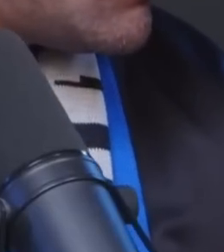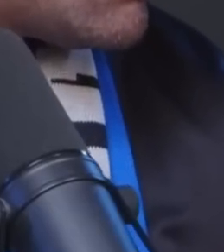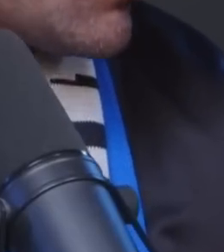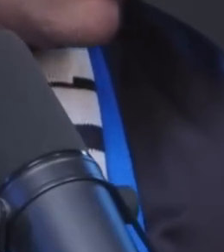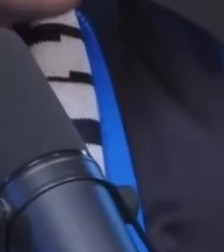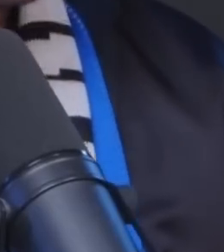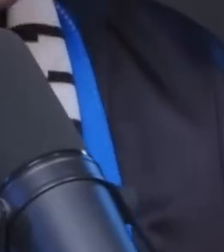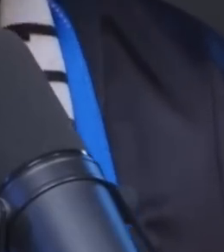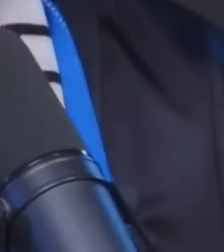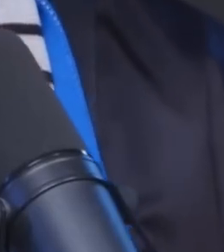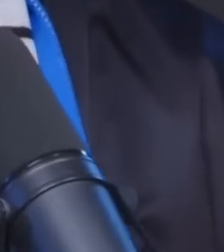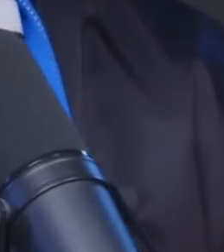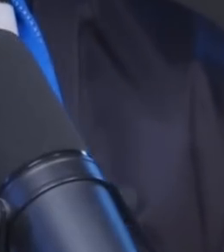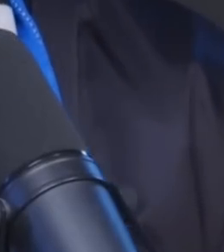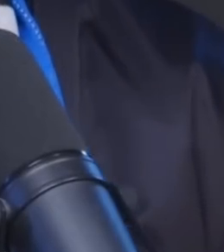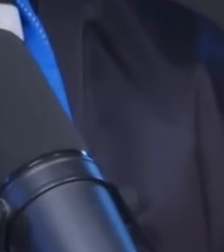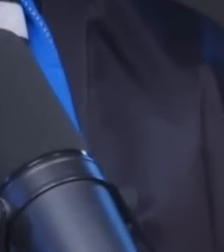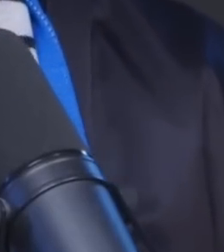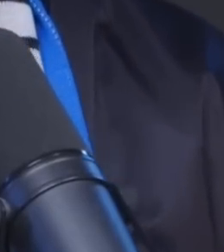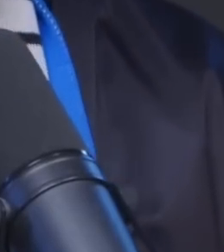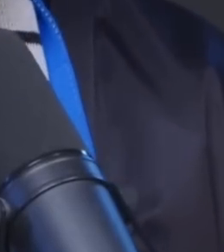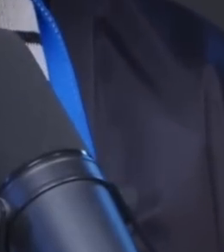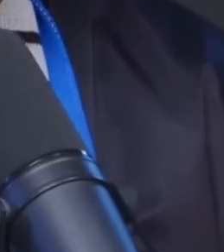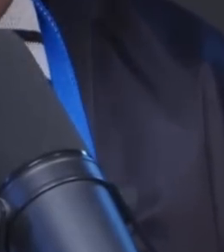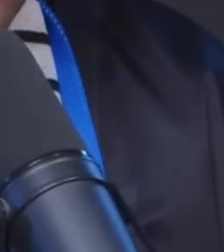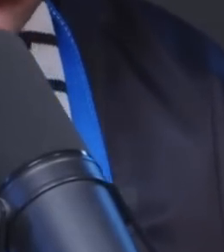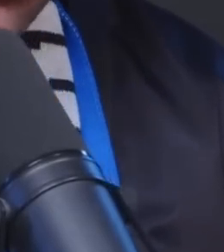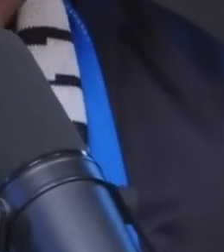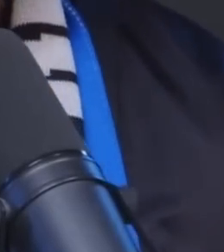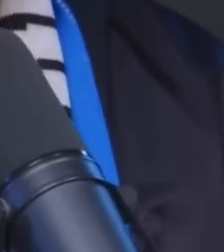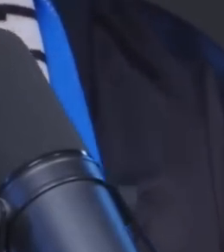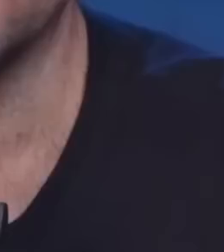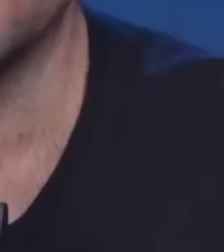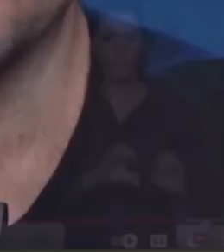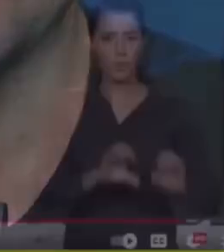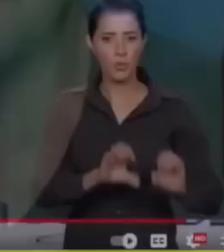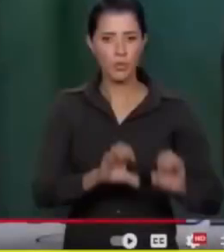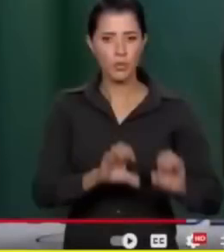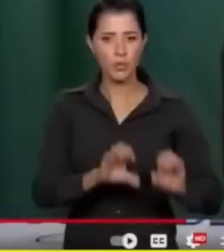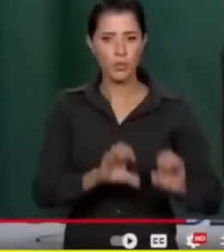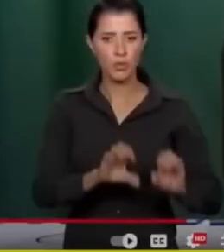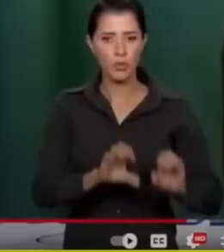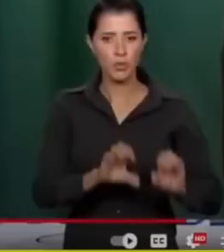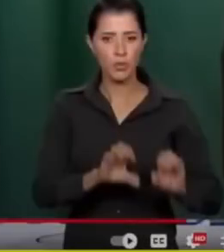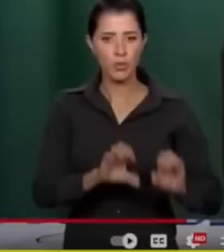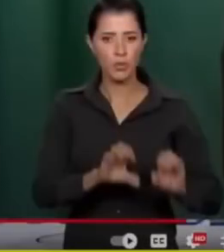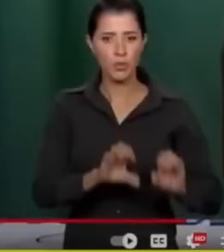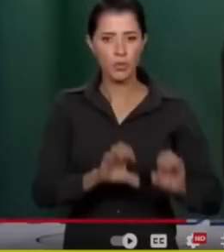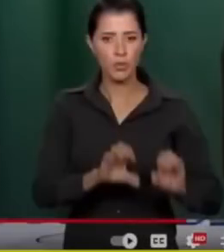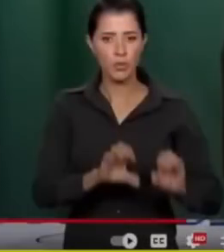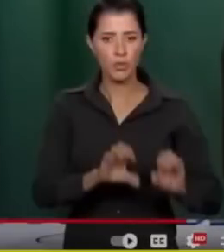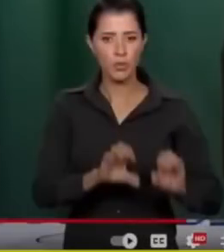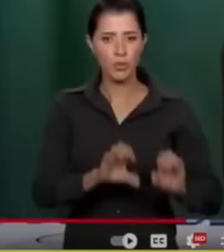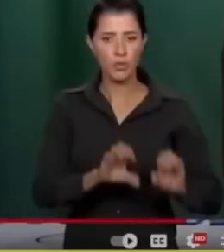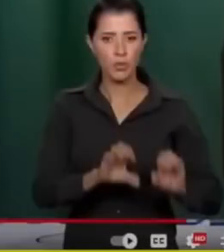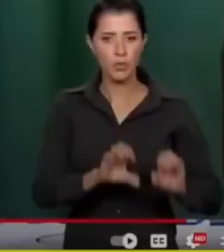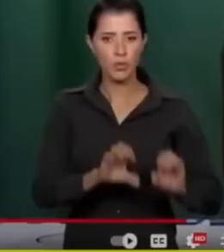pro programa, tá? Então assim, eu vou deixar vocês falarem agora, porque eu não tenho mais nada pra falar não. Caralho! Aí, Mondoni.